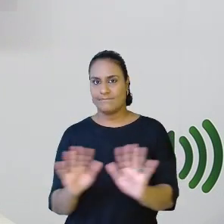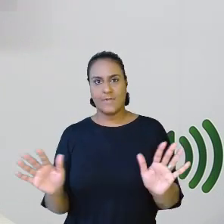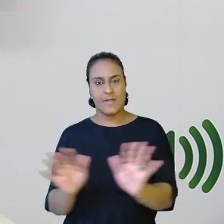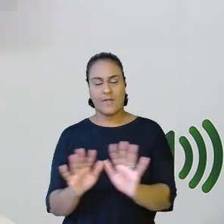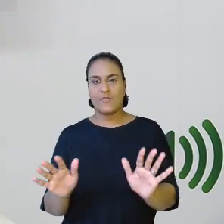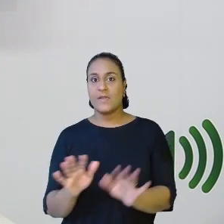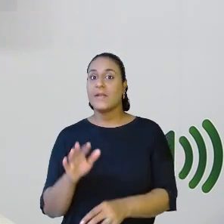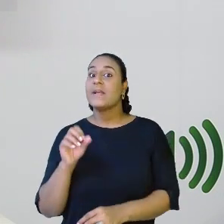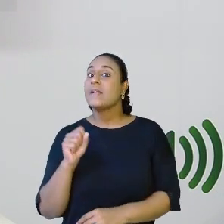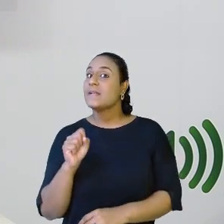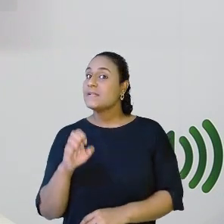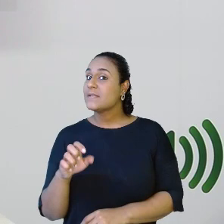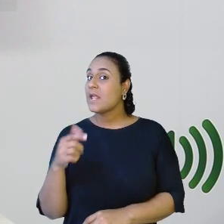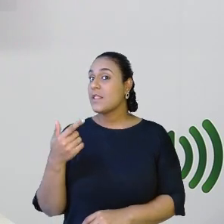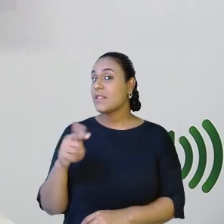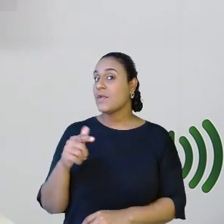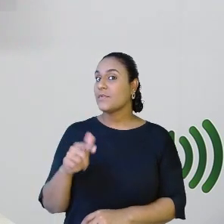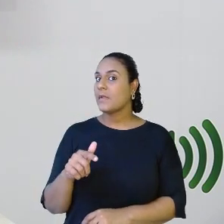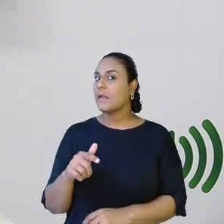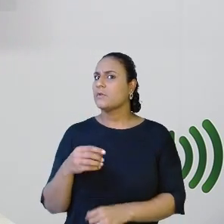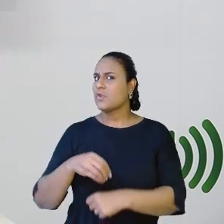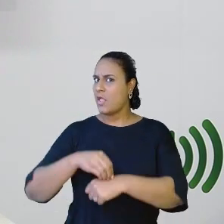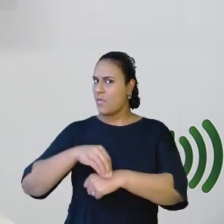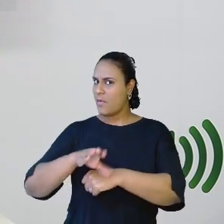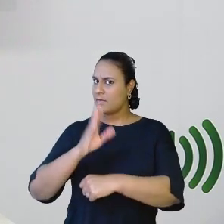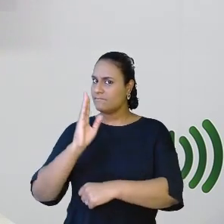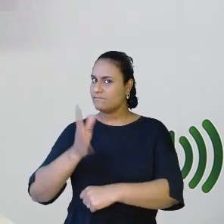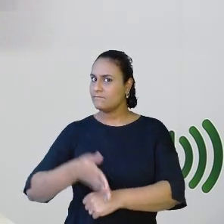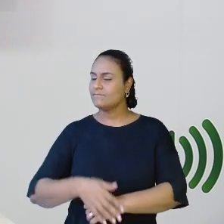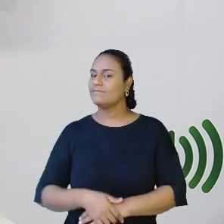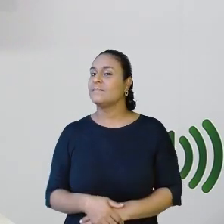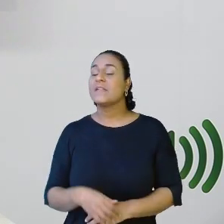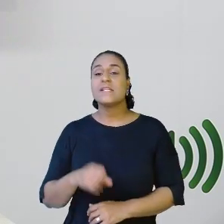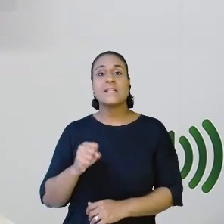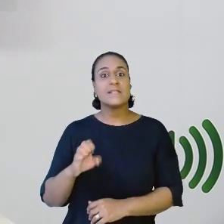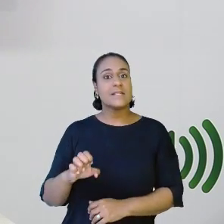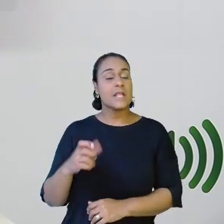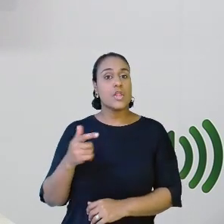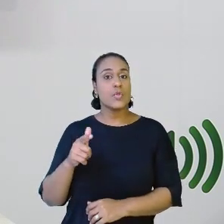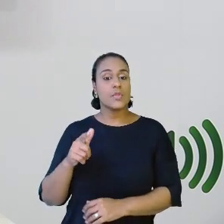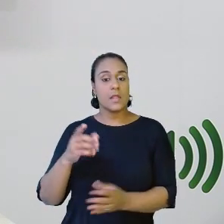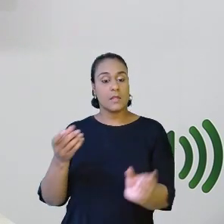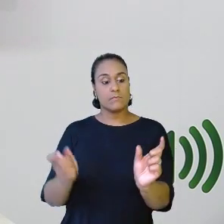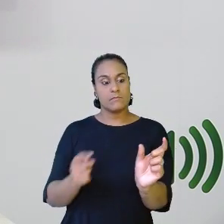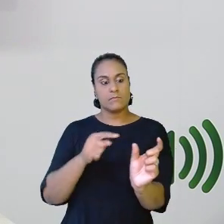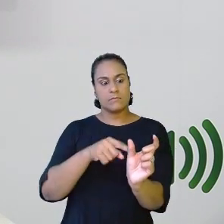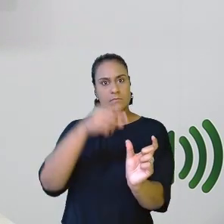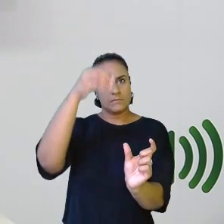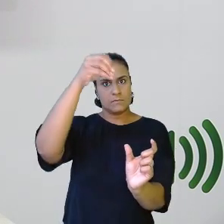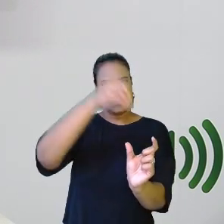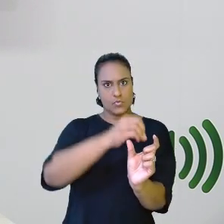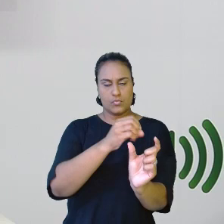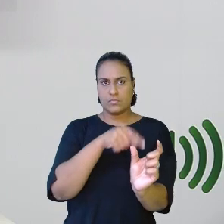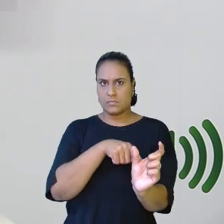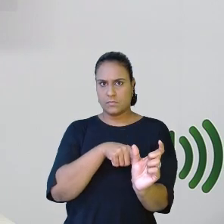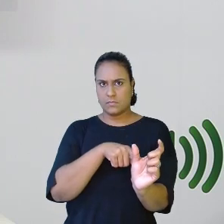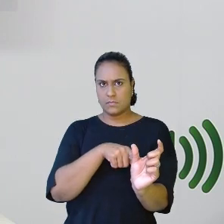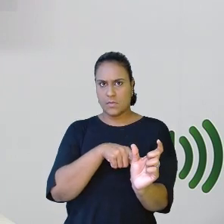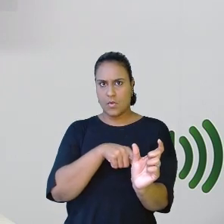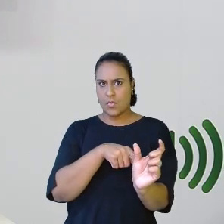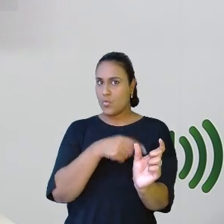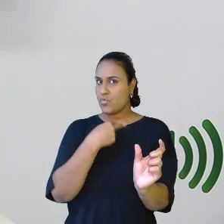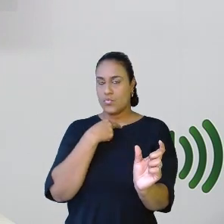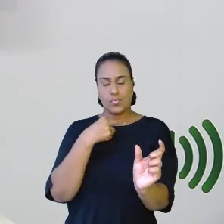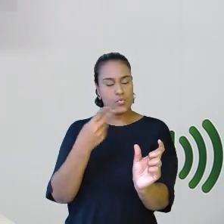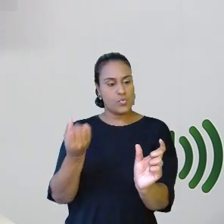inteira. Se não tem parte inteira, já dei uma dica para vocês. Se não tem inteiro, não aparece, temos que